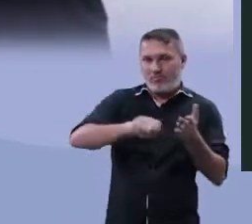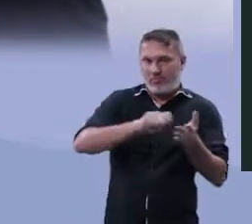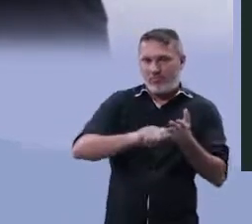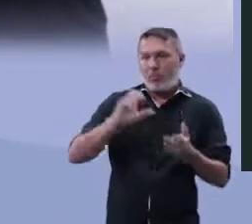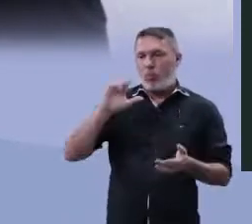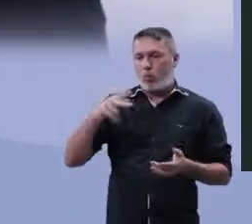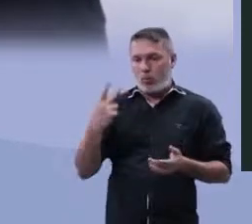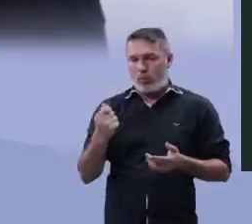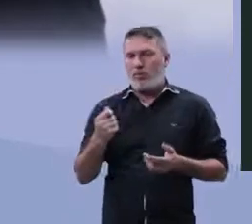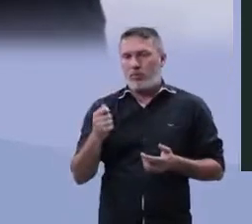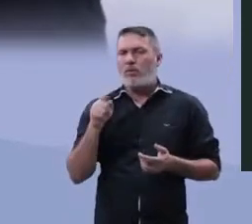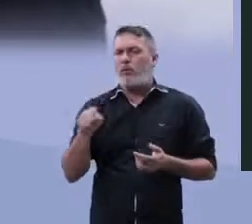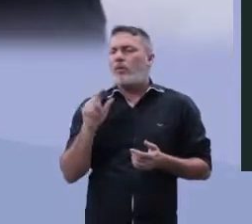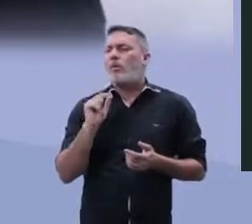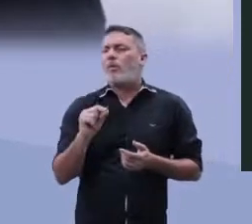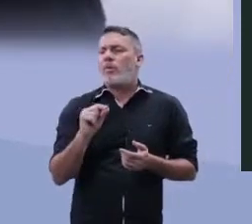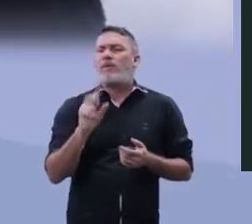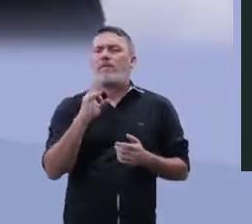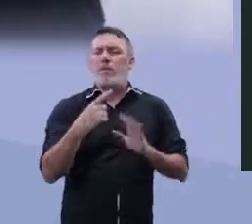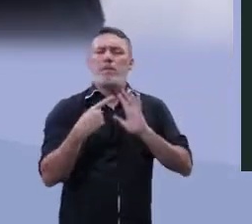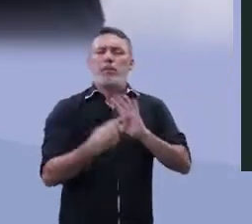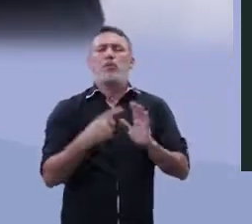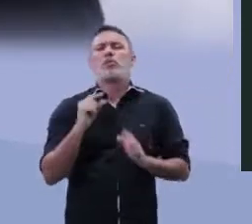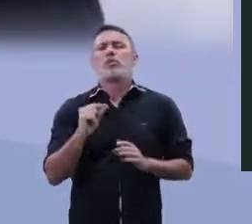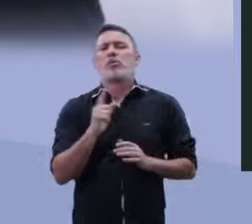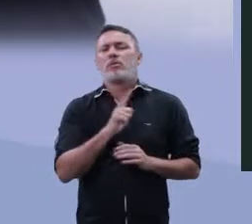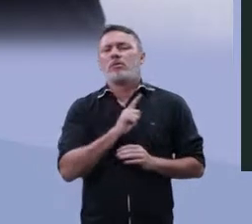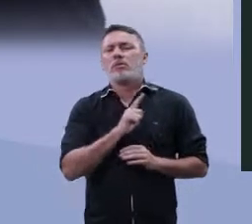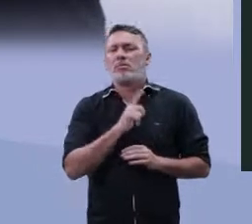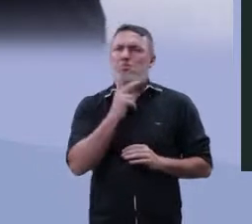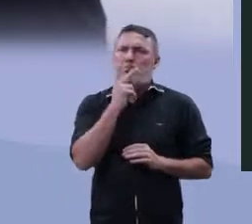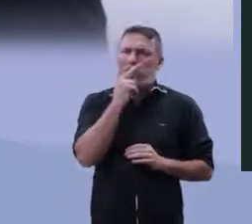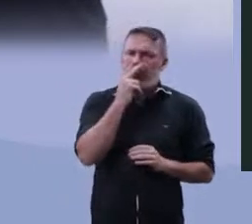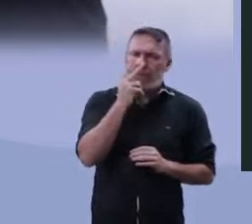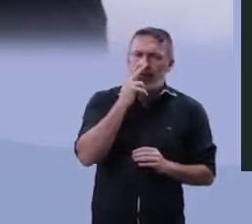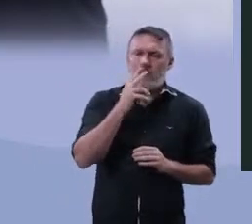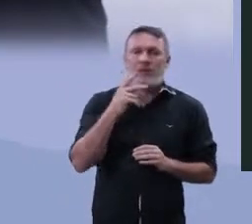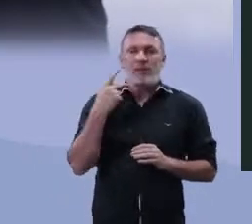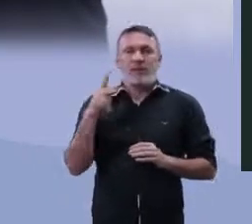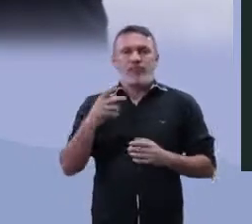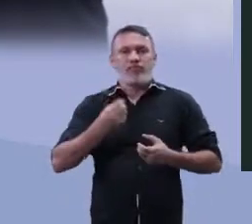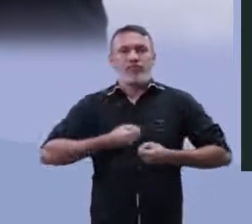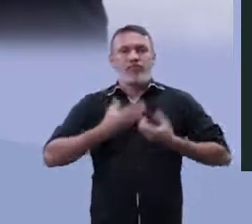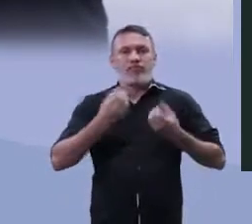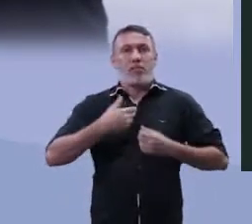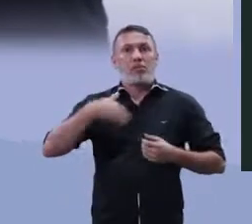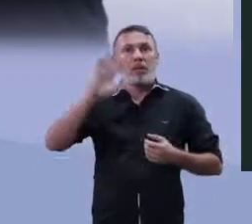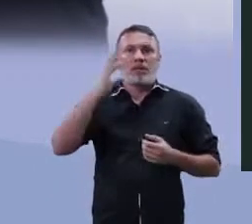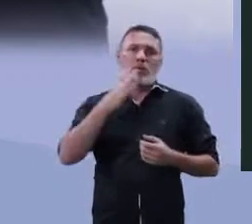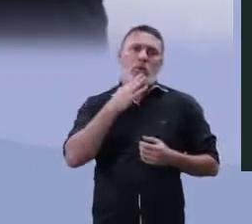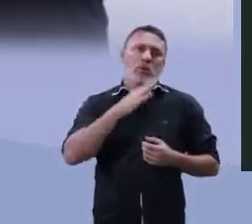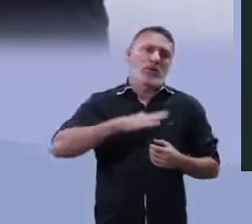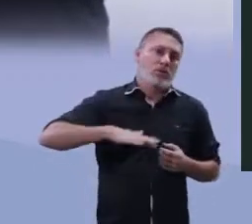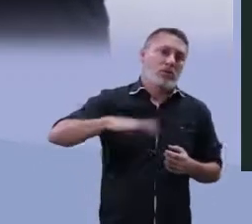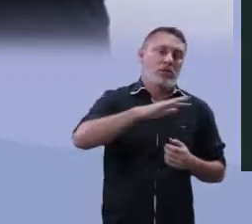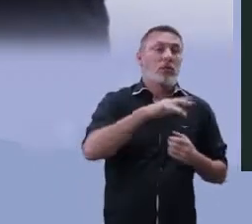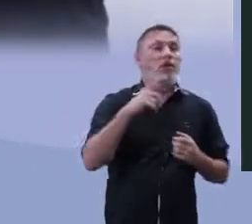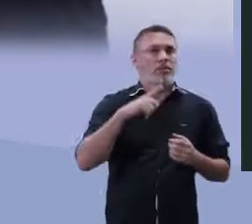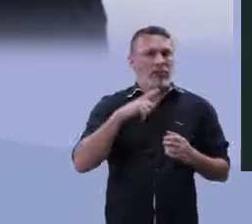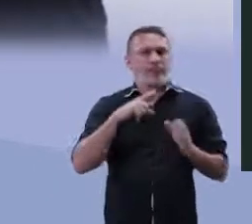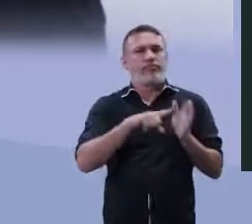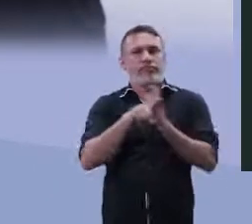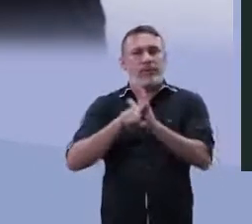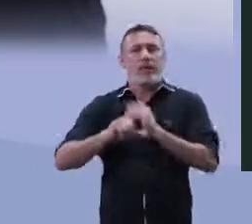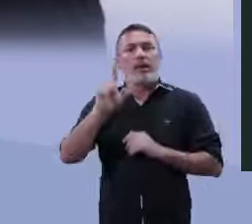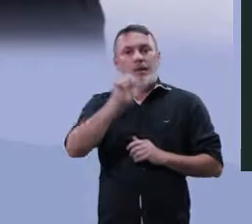da Cunha vai expor, né? Ele vai, talvez a sua obra mais conhecida, e aí ela é muito